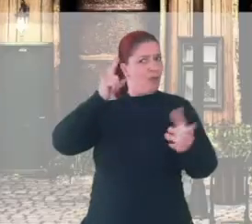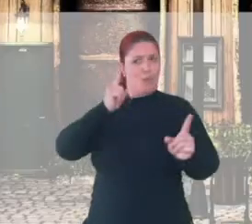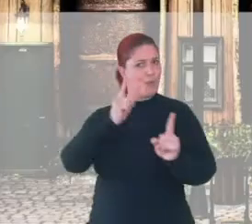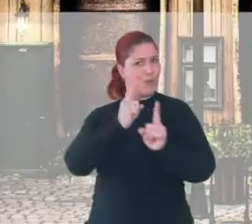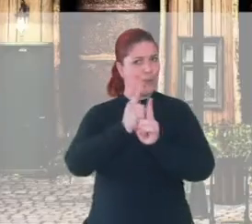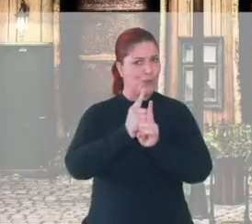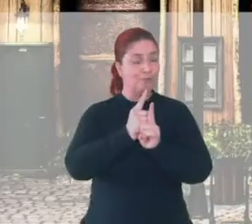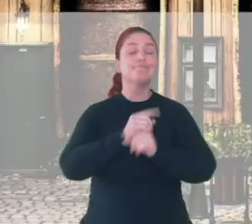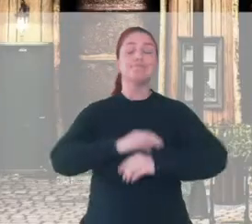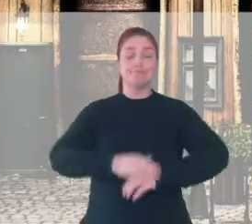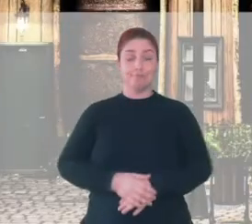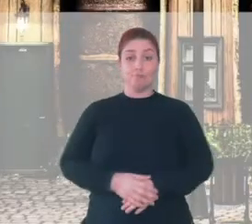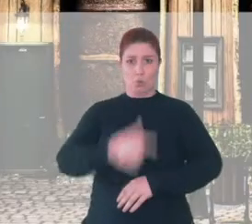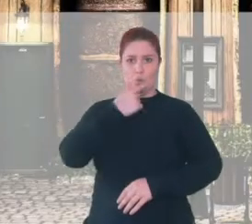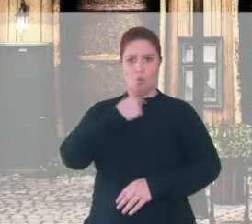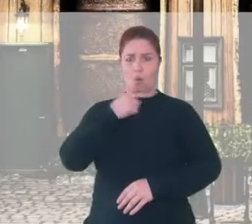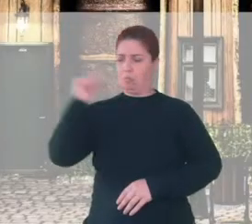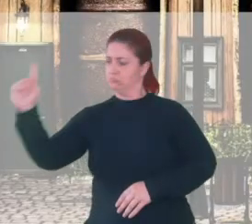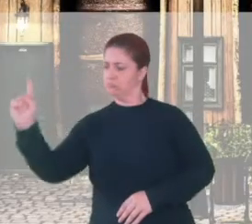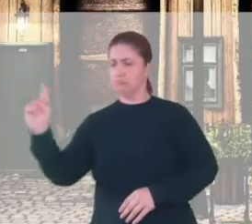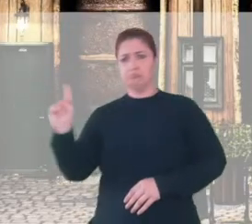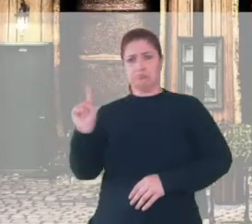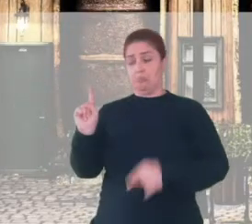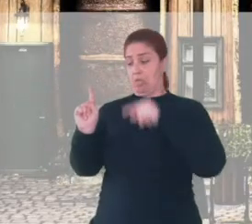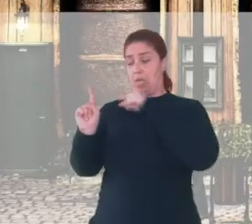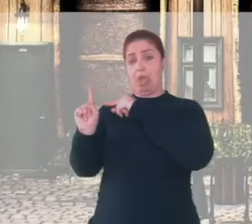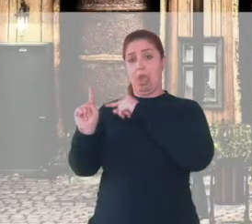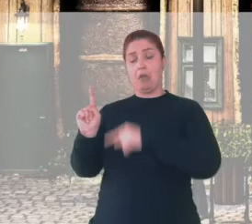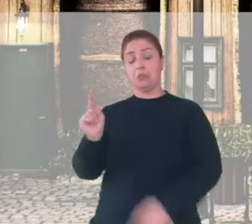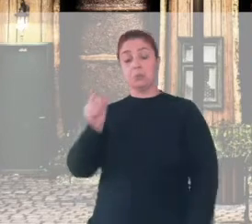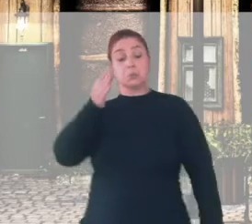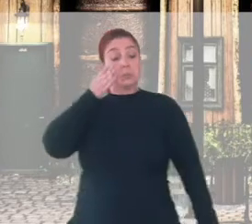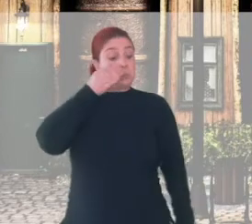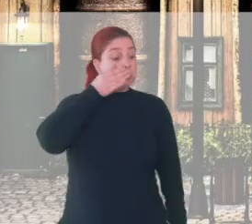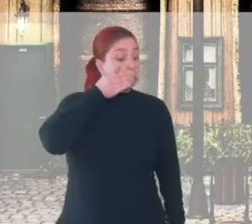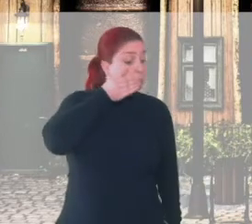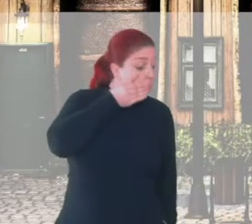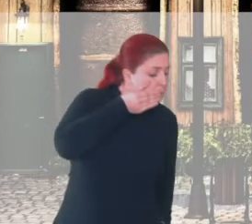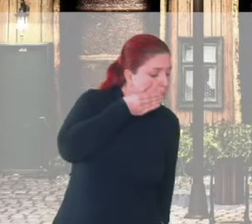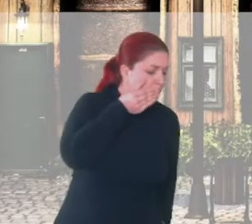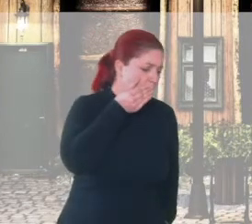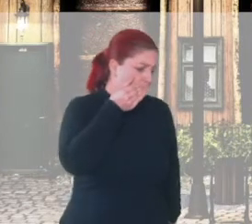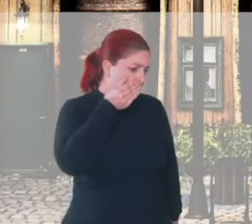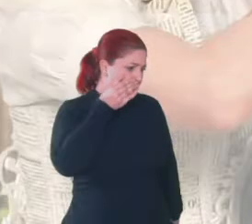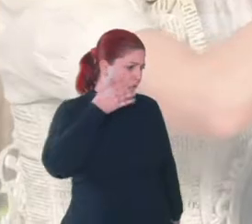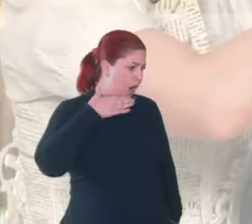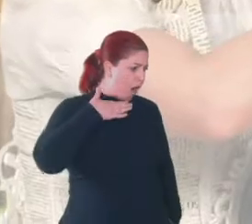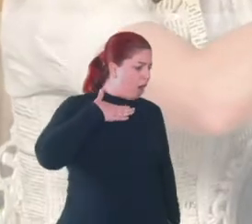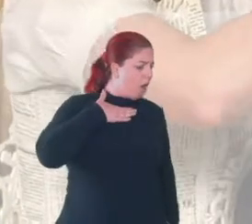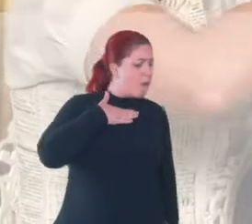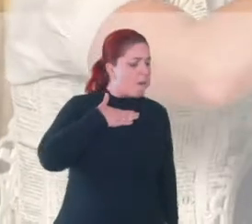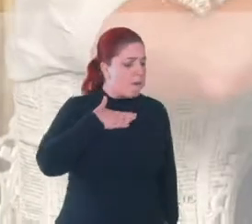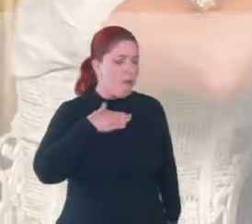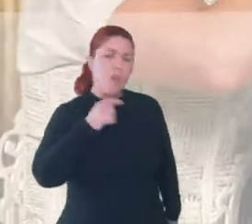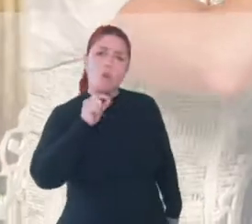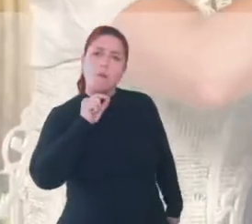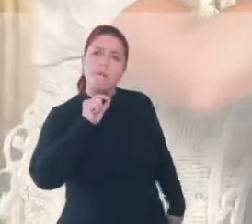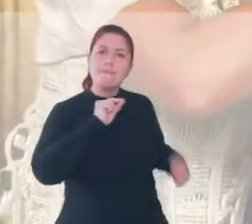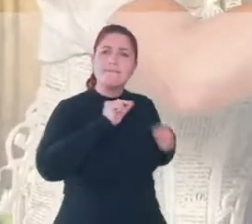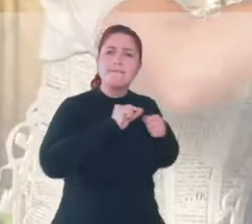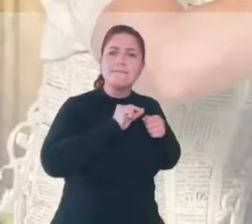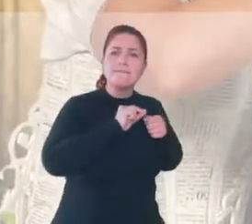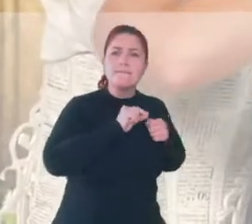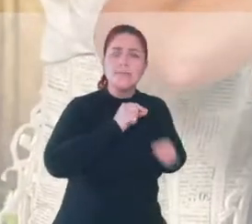muito. Um passageiro que estava ao seu lado, cheio de curiosidade, resolveu dar uma espiadinha